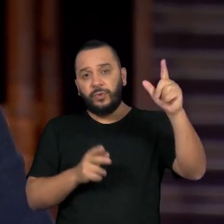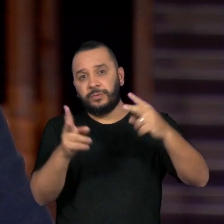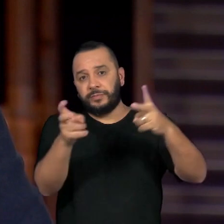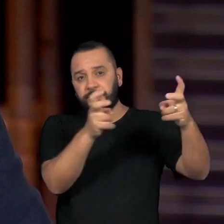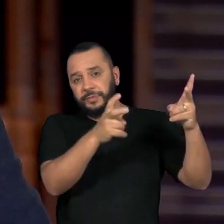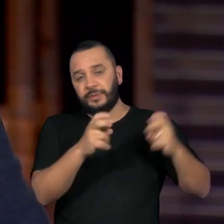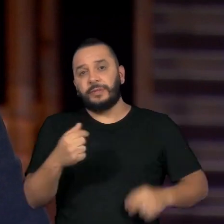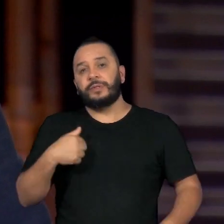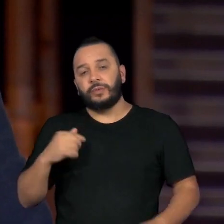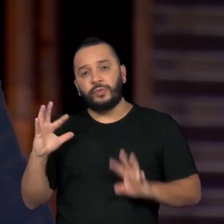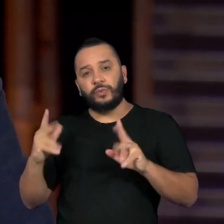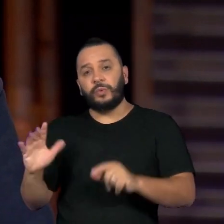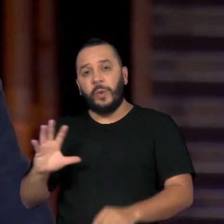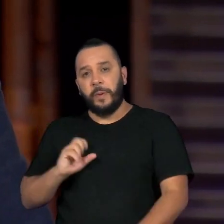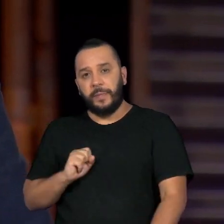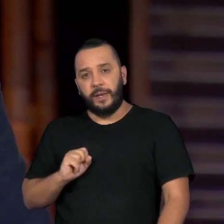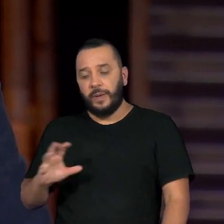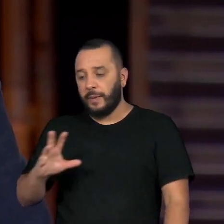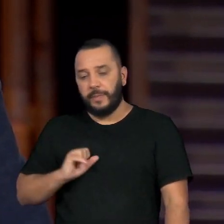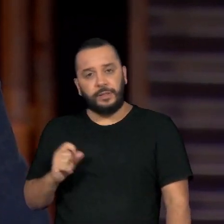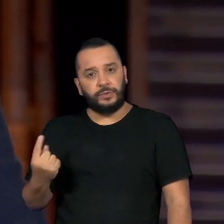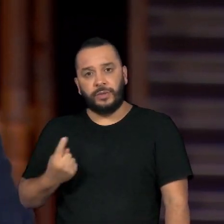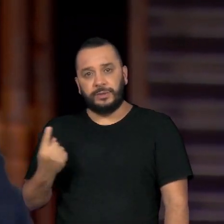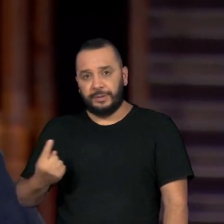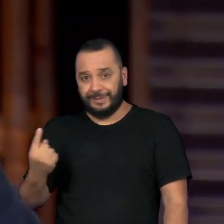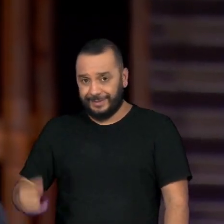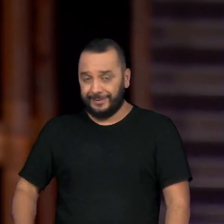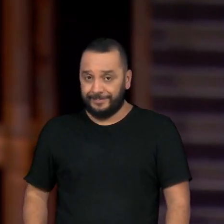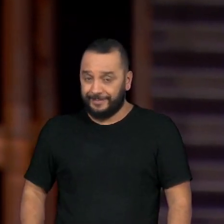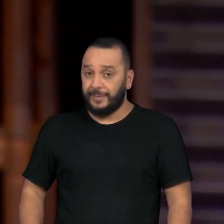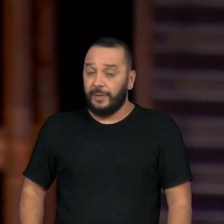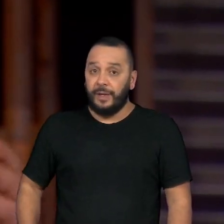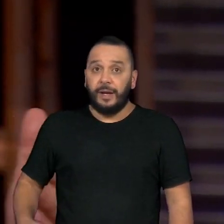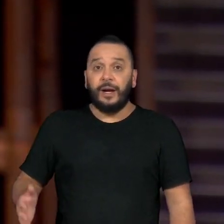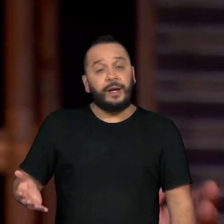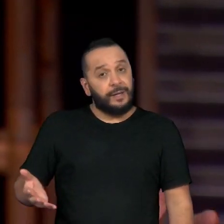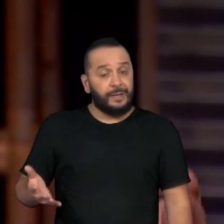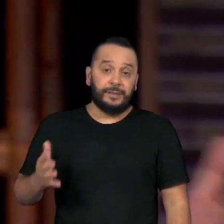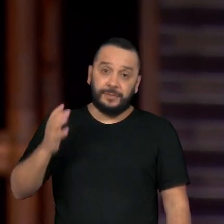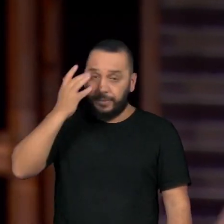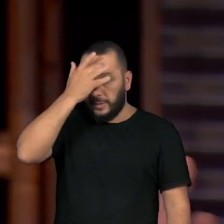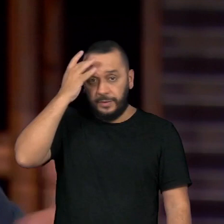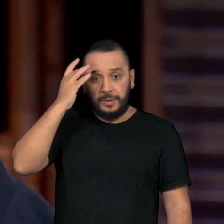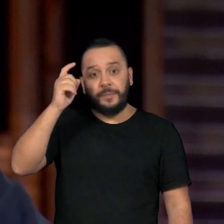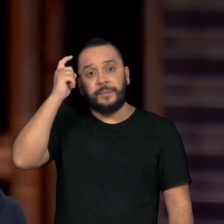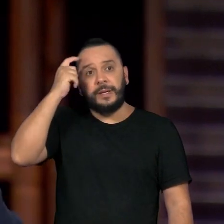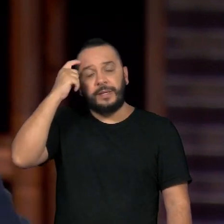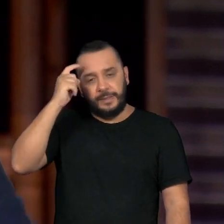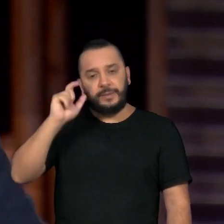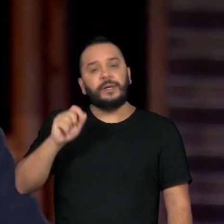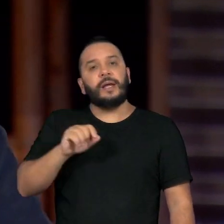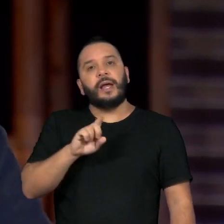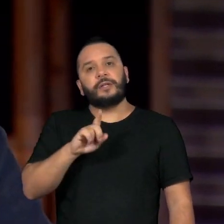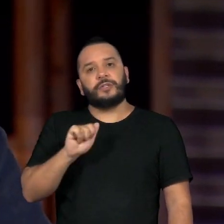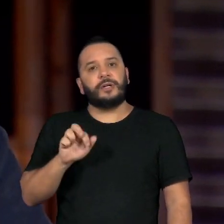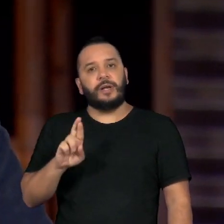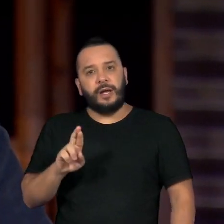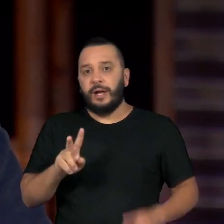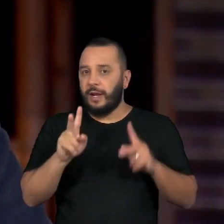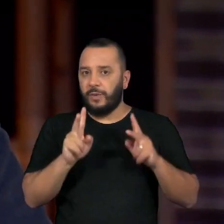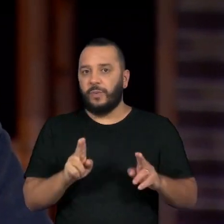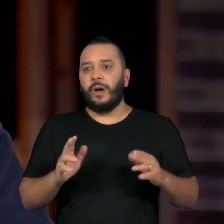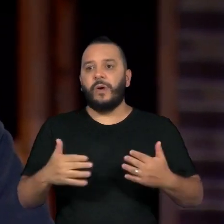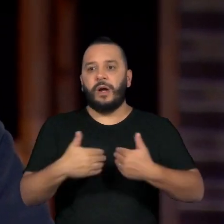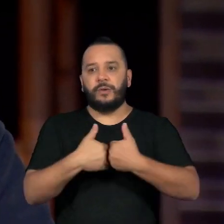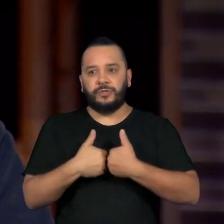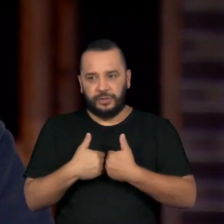amei, amei sozinho. Há quem especule que o Paul estava no espectro do autismo. A